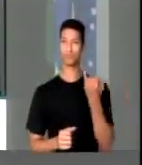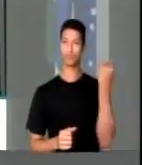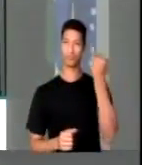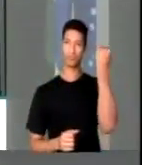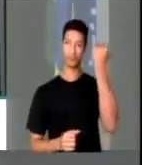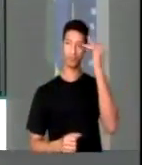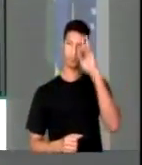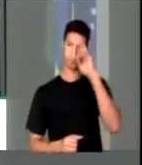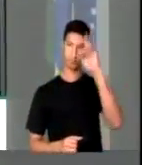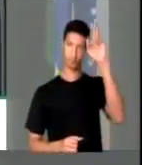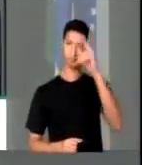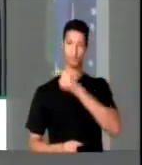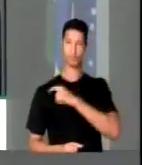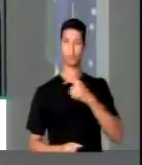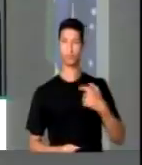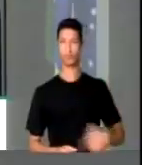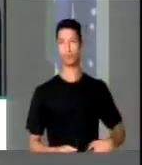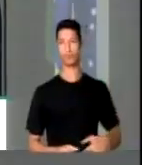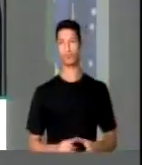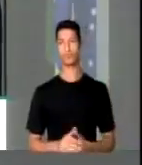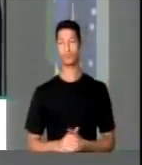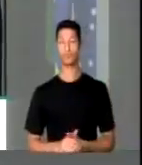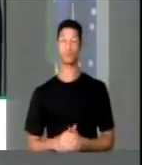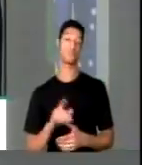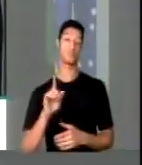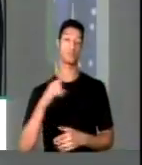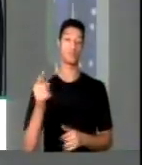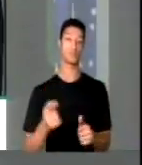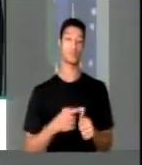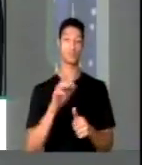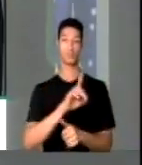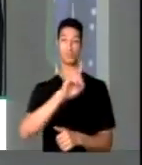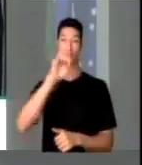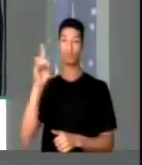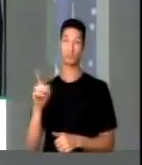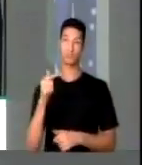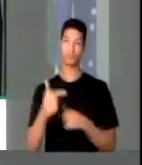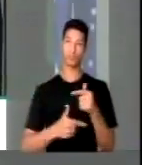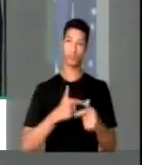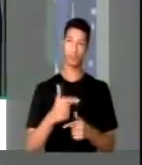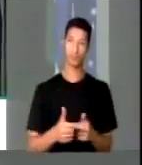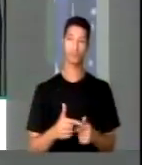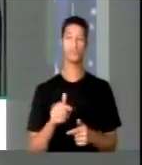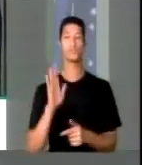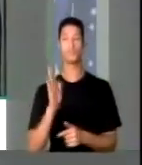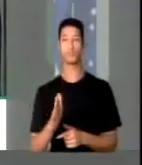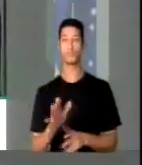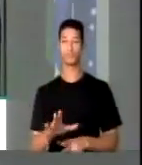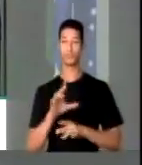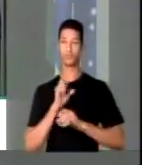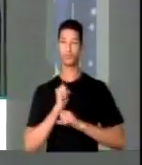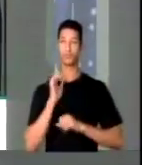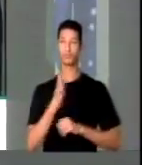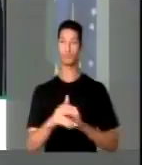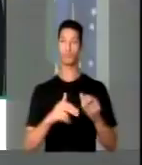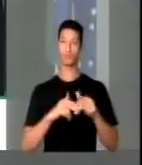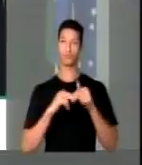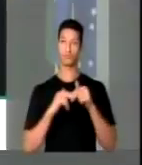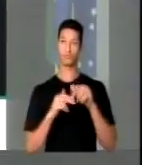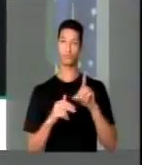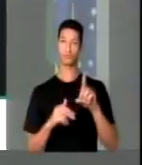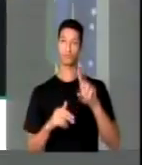importantes autoridades chinesas. Logo no primeiro dia de atividades, foram recebidos por